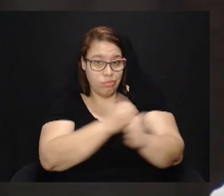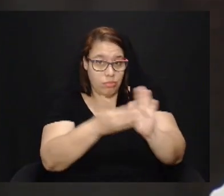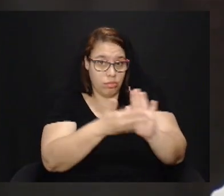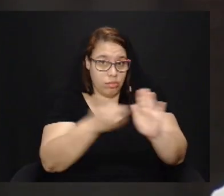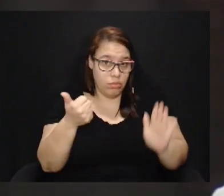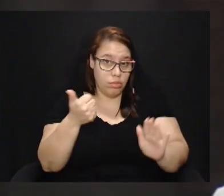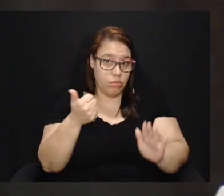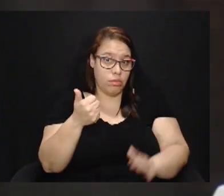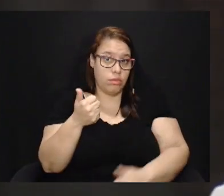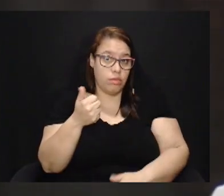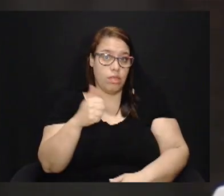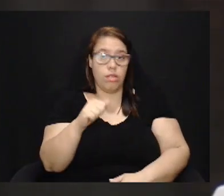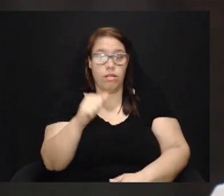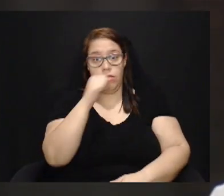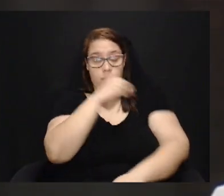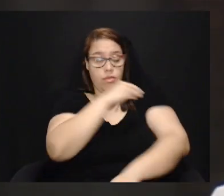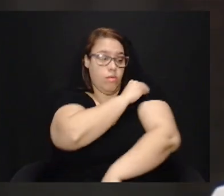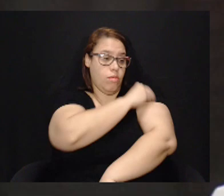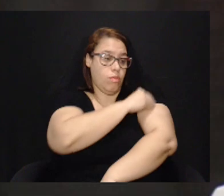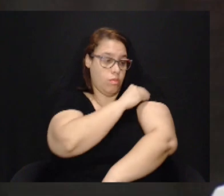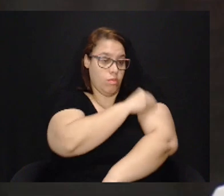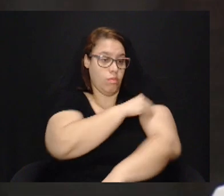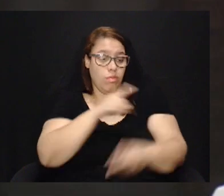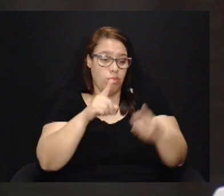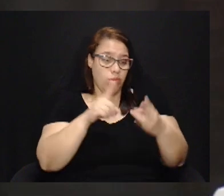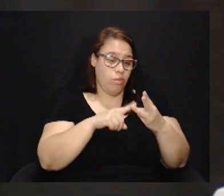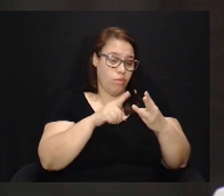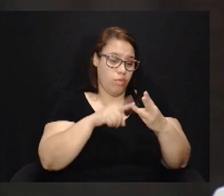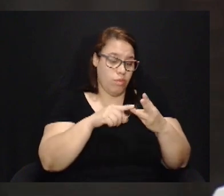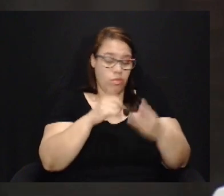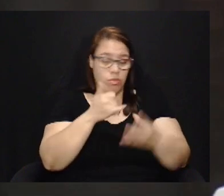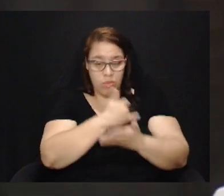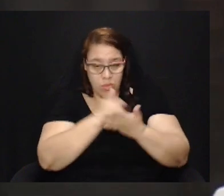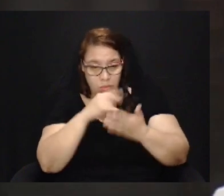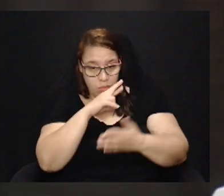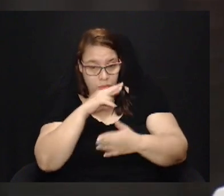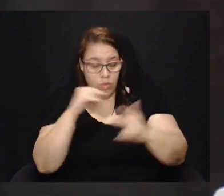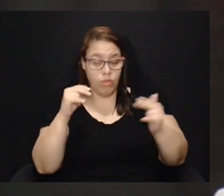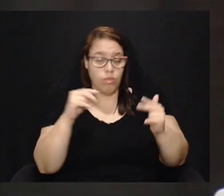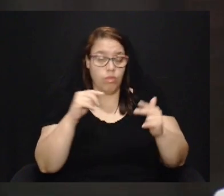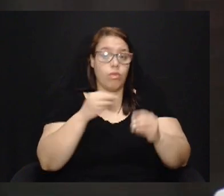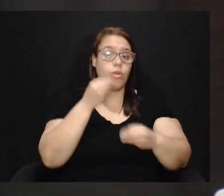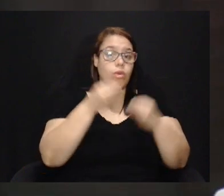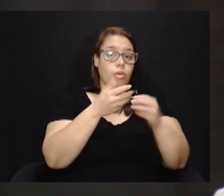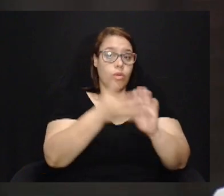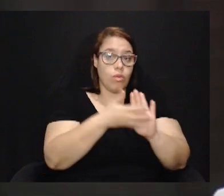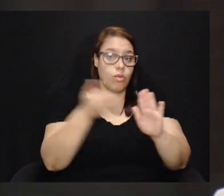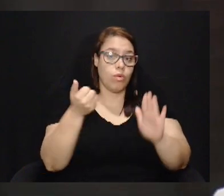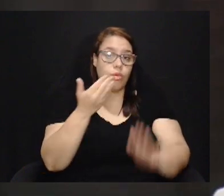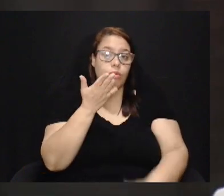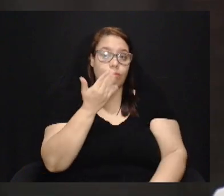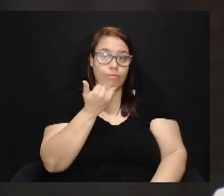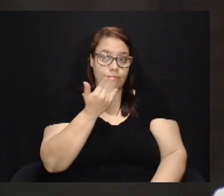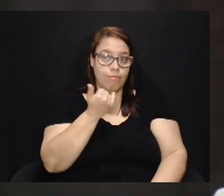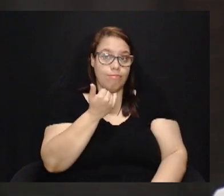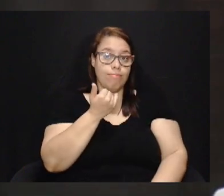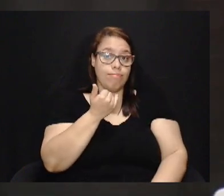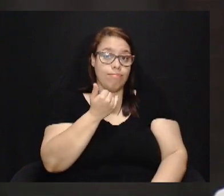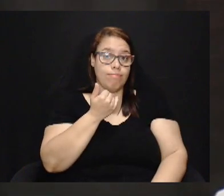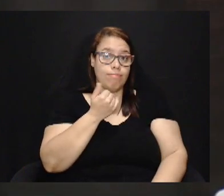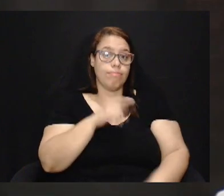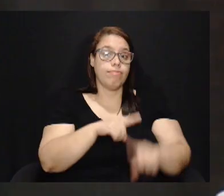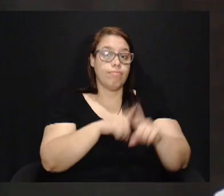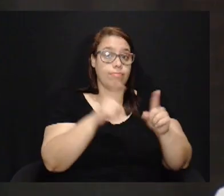alcoólatra, você pode tirar uma droga, né? Para o drogadito, mas como é que você tira o alimento, né? Mas a gente tem que pensar que